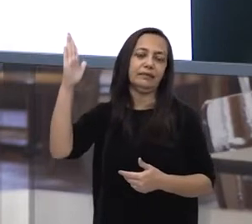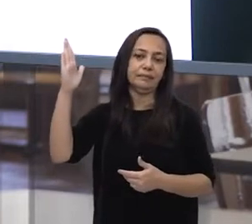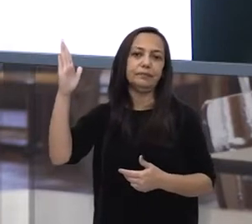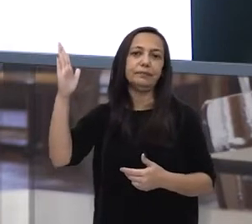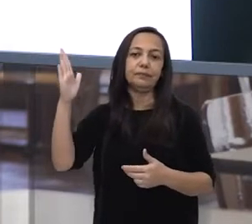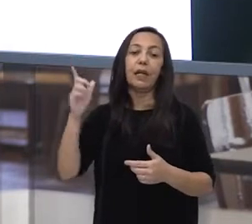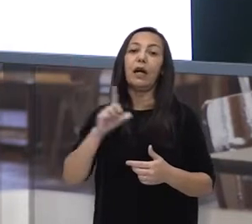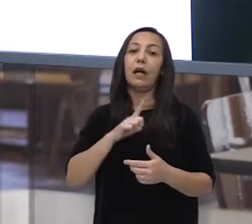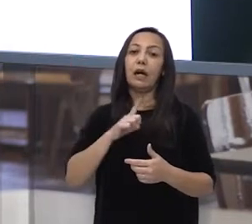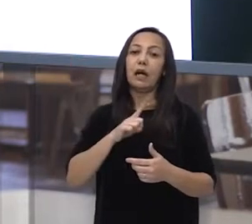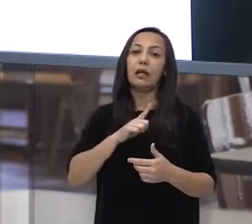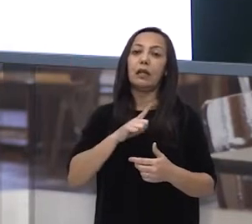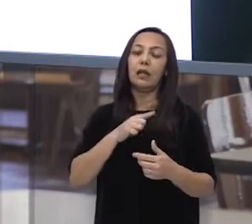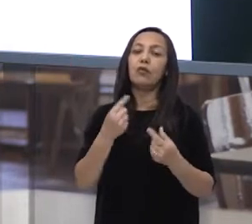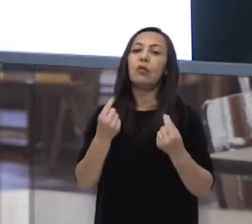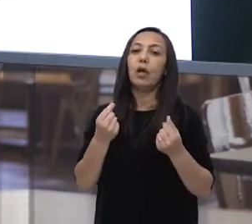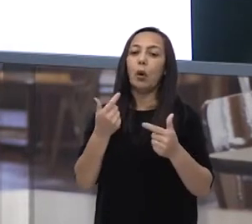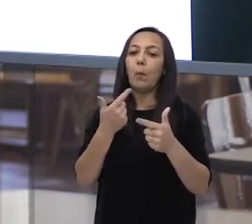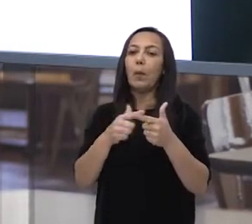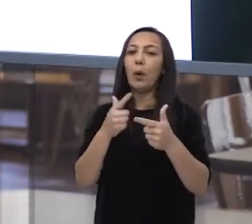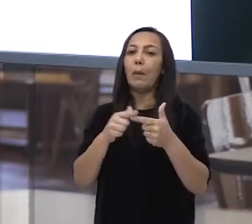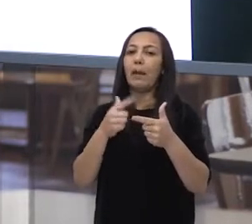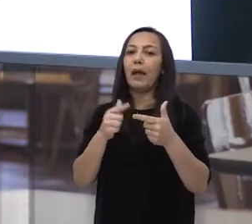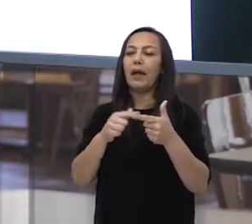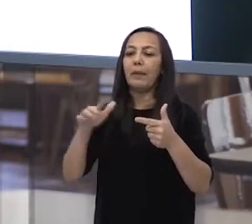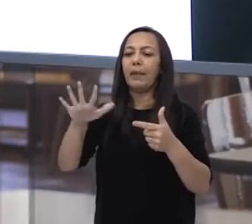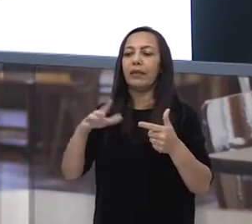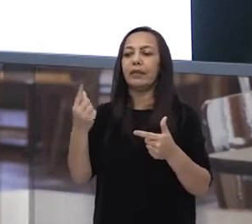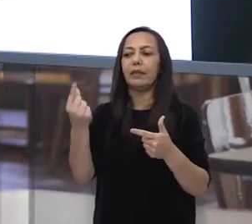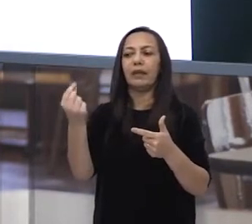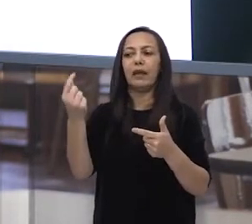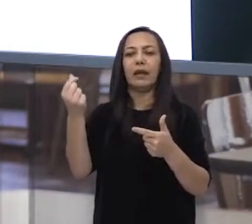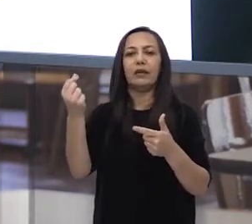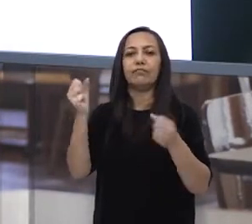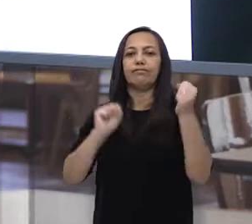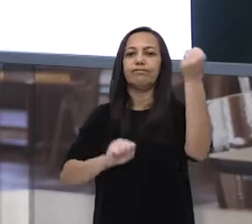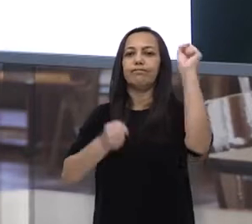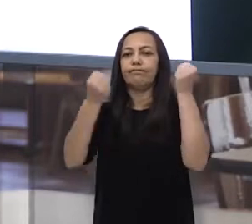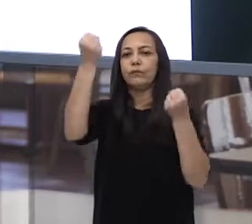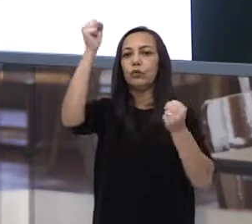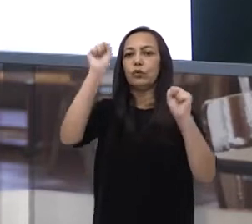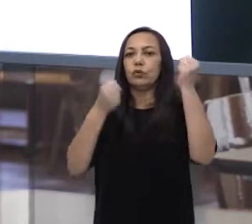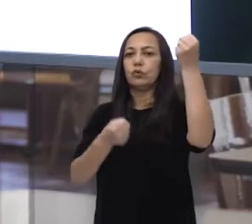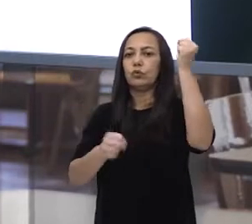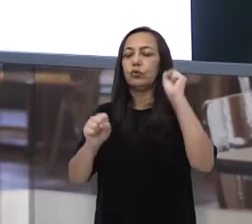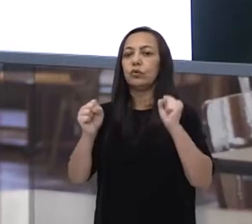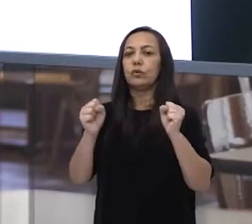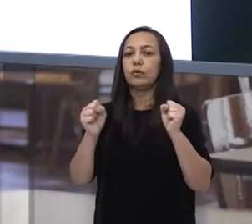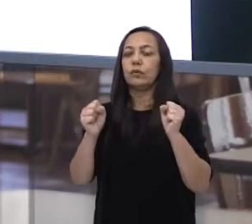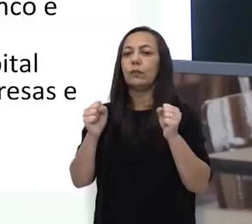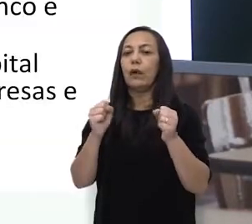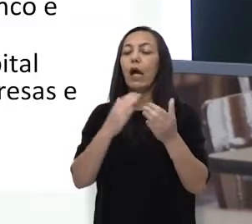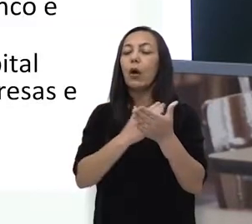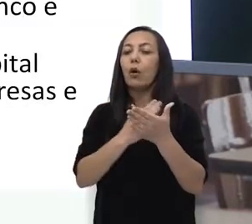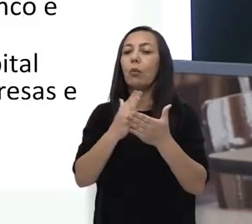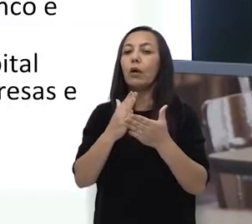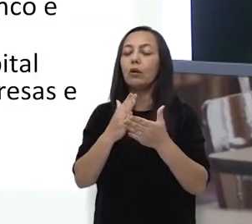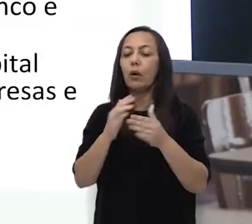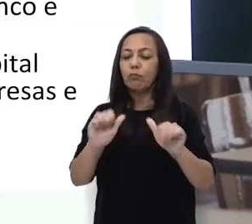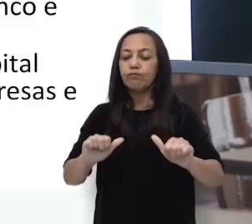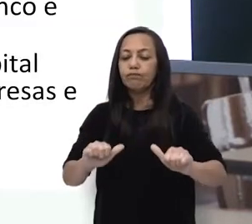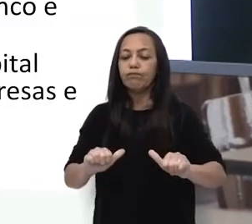Então, houve um grande declínio na indústria brasileira. Isso só foi retomando no início dos